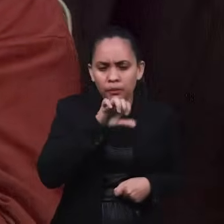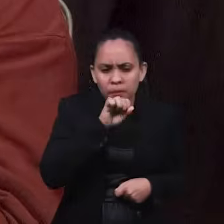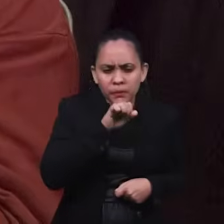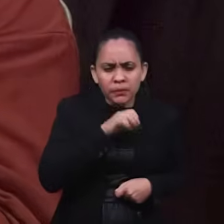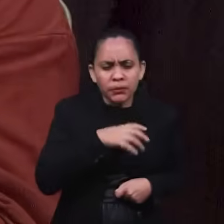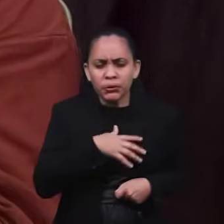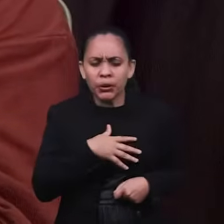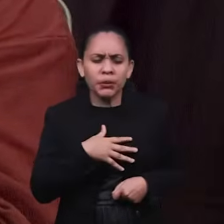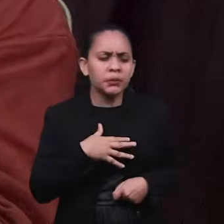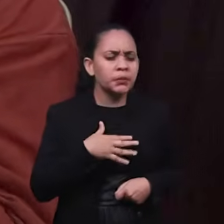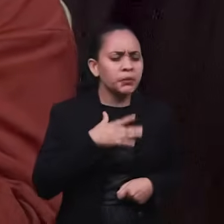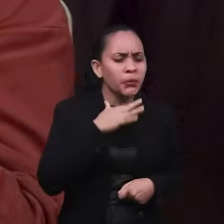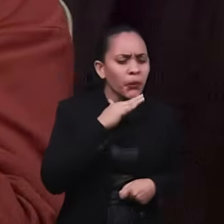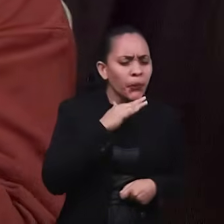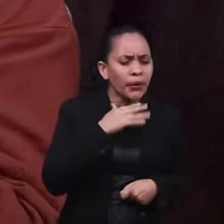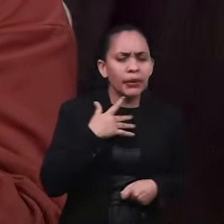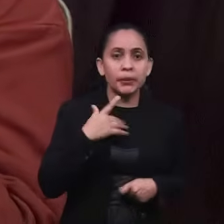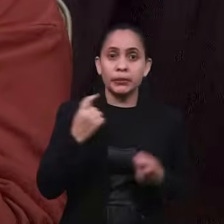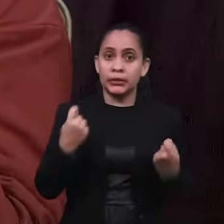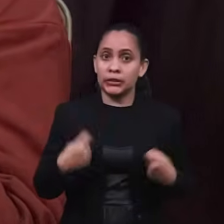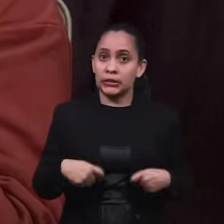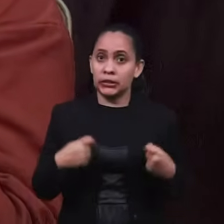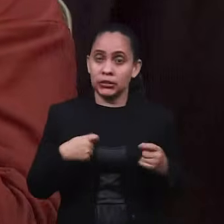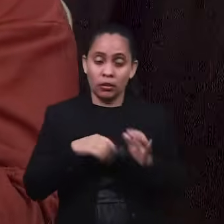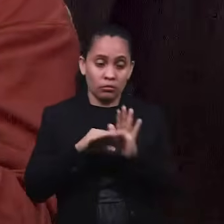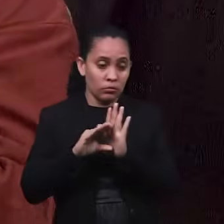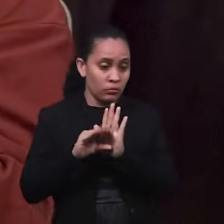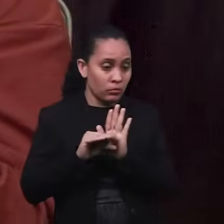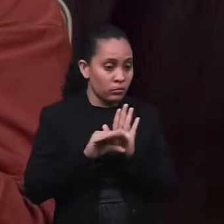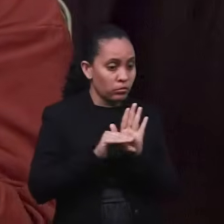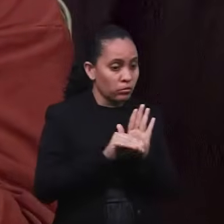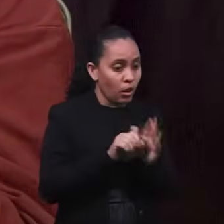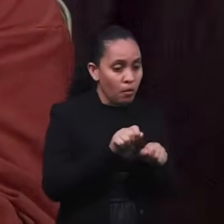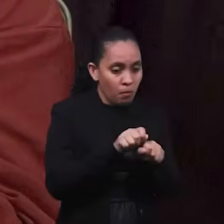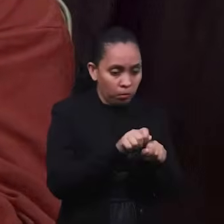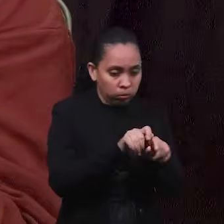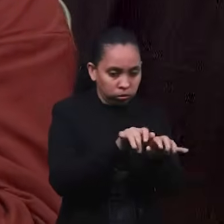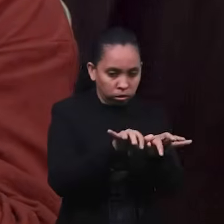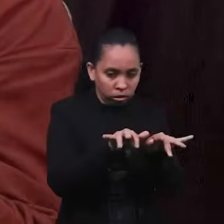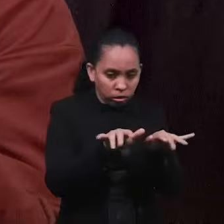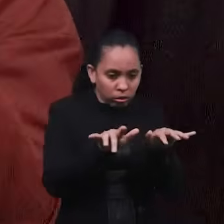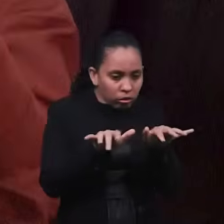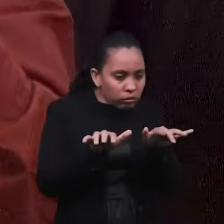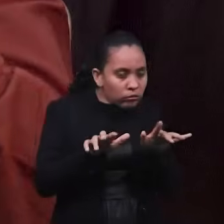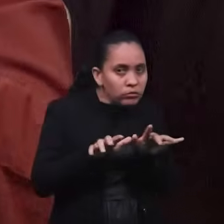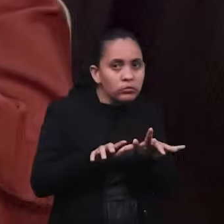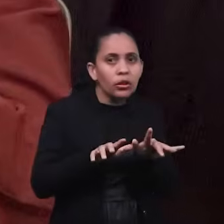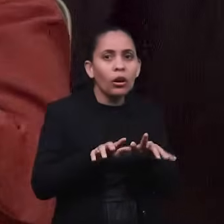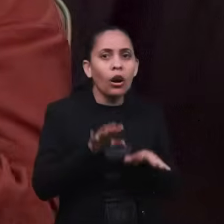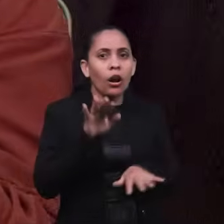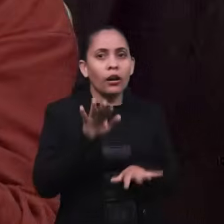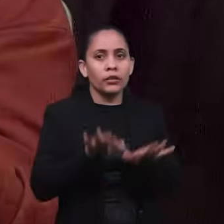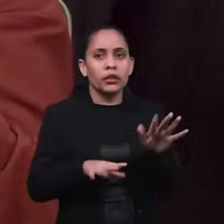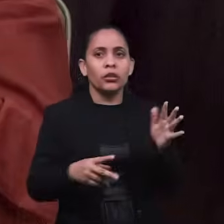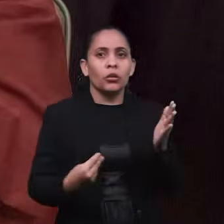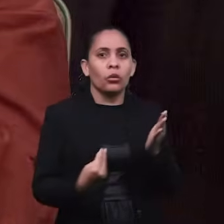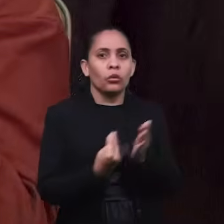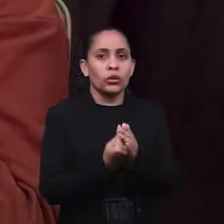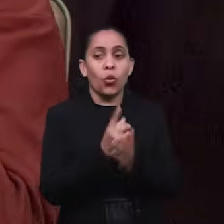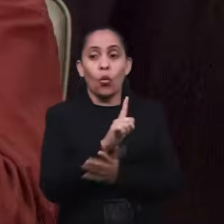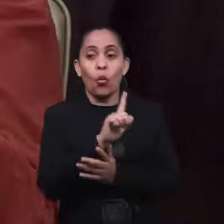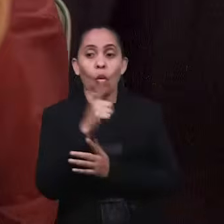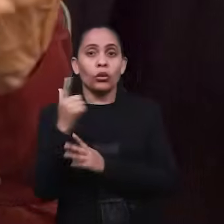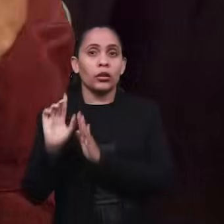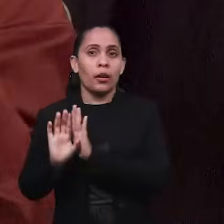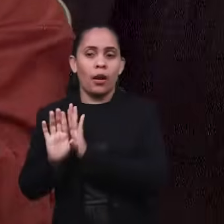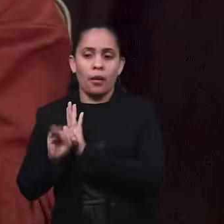que pode acontecer, quando essas bactérias e leveduras elas não se proliferam, ou então entra, né, algum outro tipo